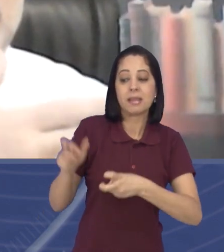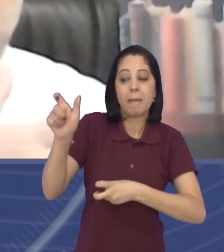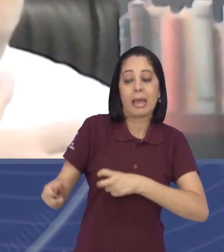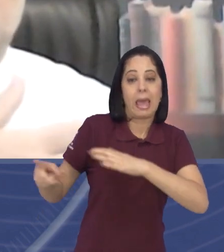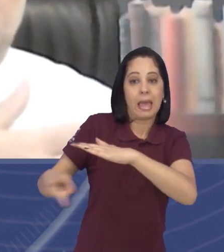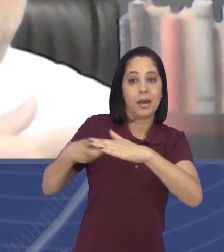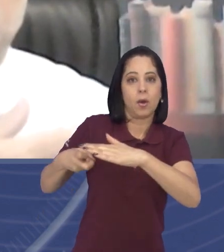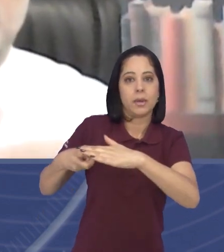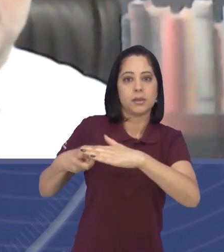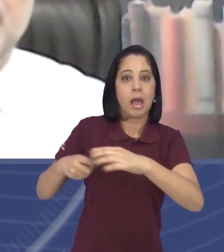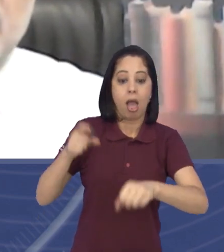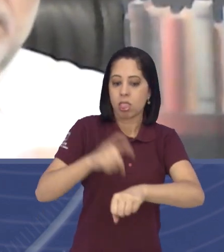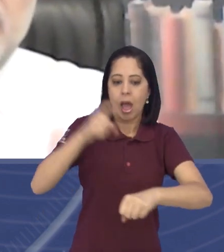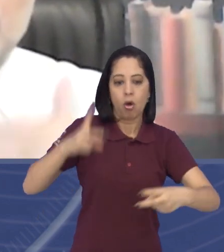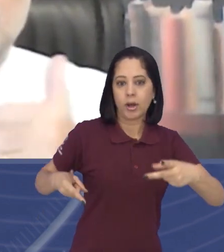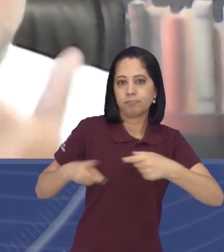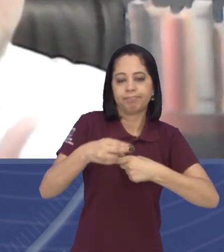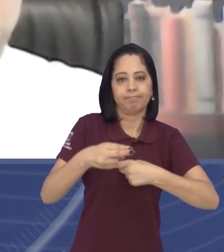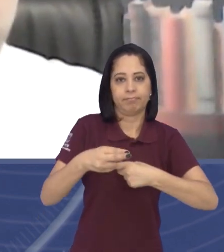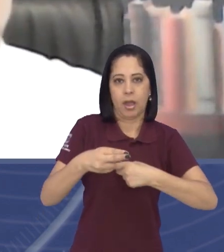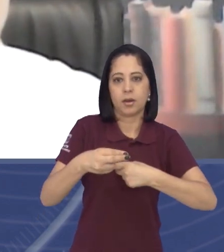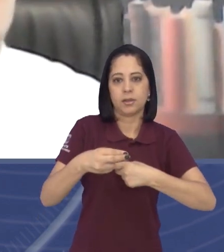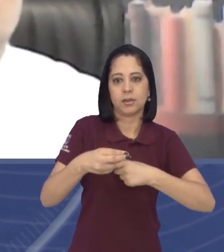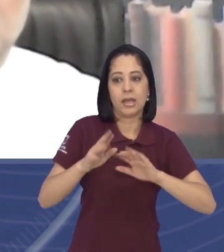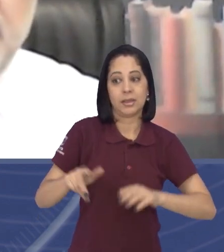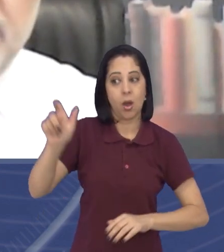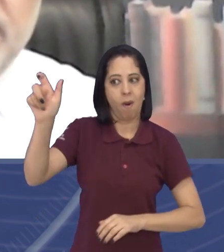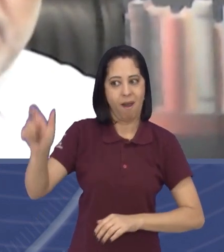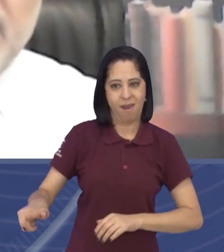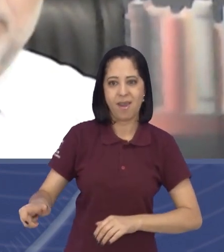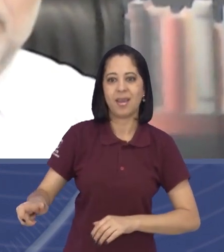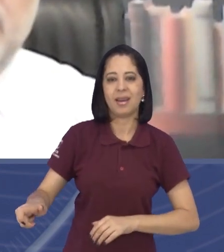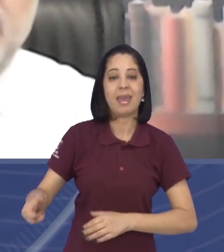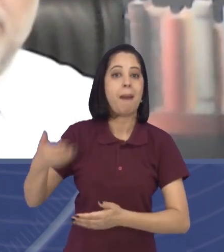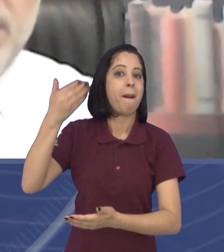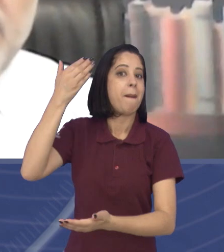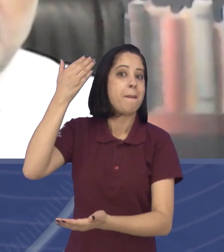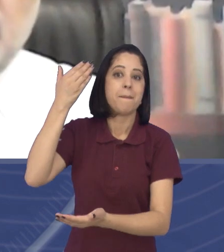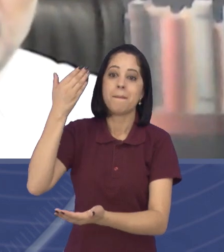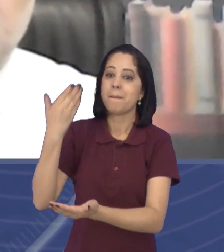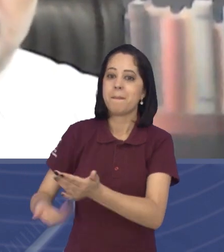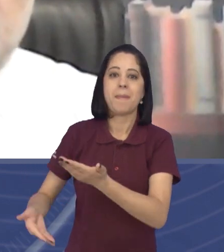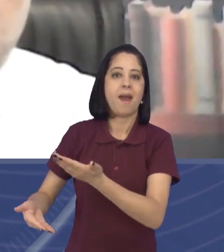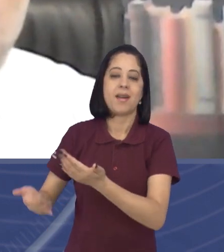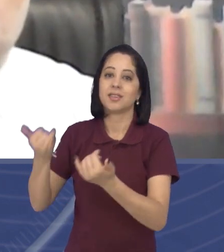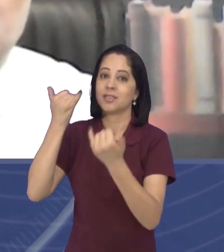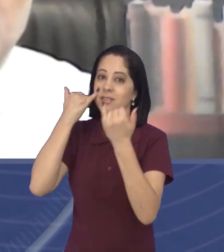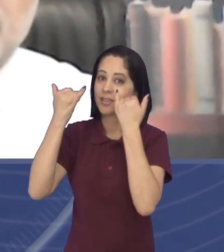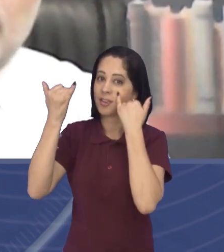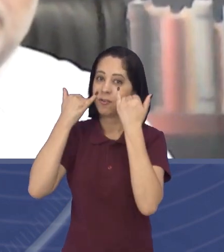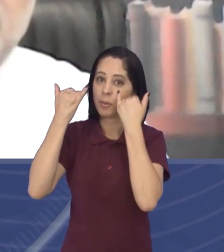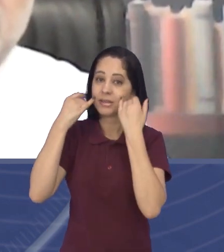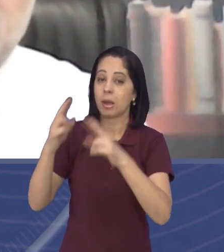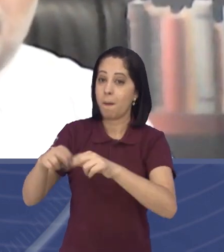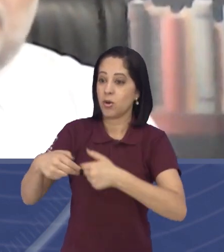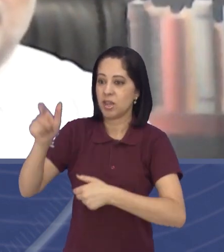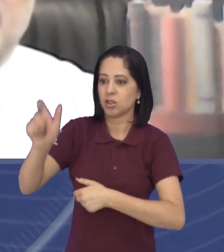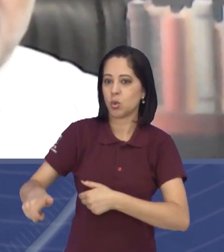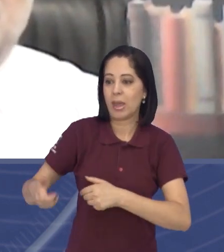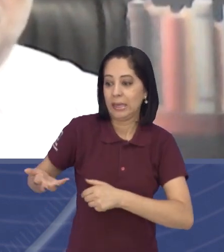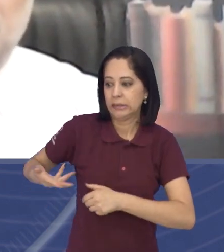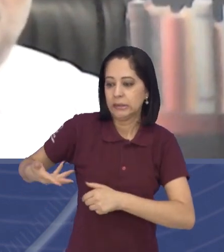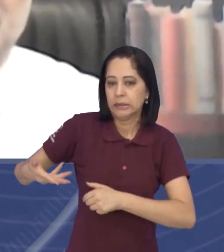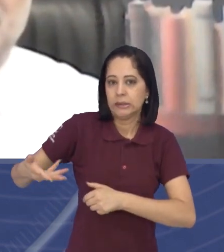ele é cortado nessa hora. Então, o cybercriminoso, nesse caso concreto, ele quer ser rápido e obter a